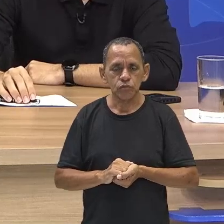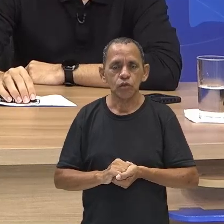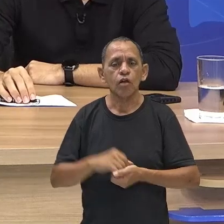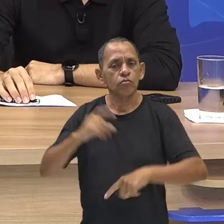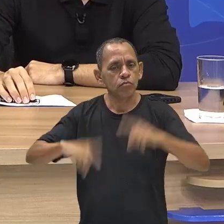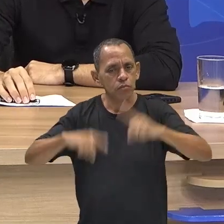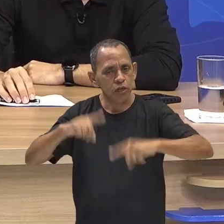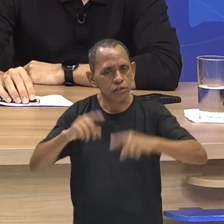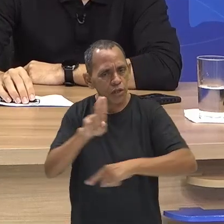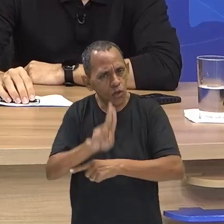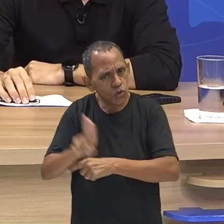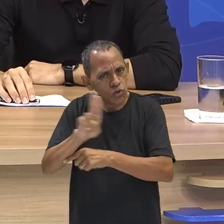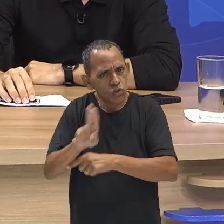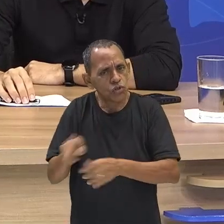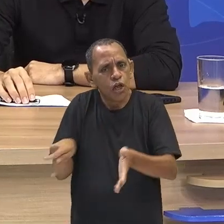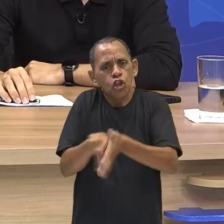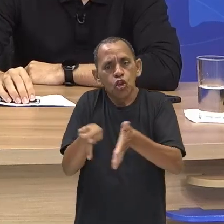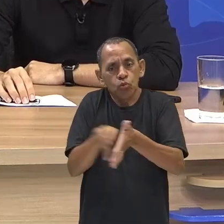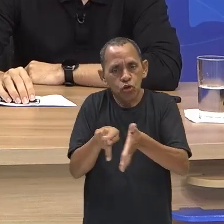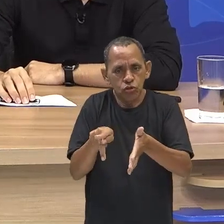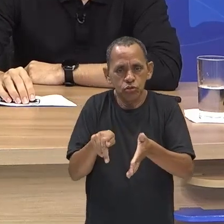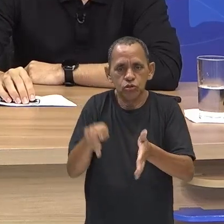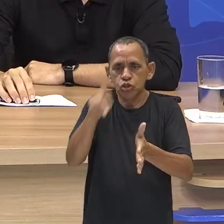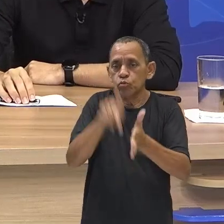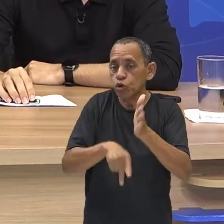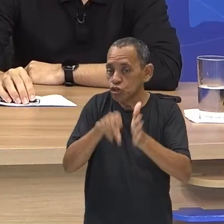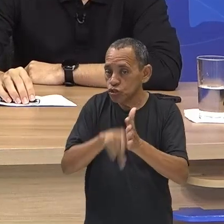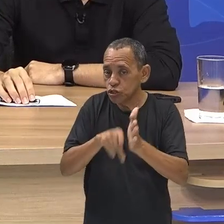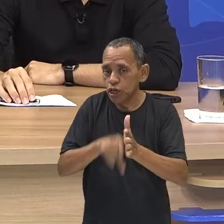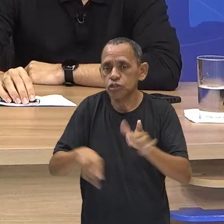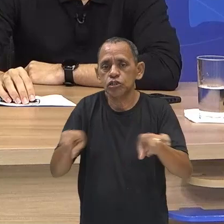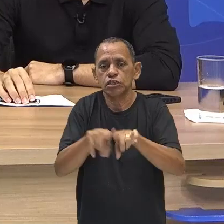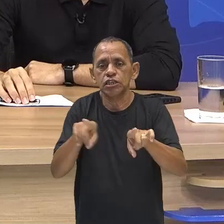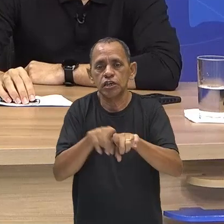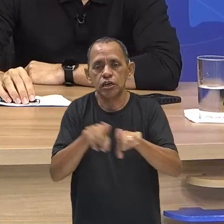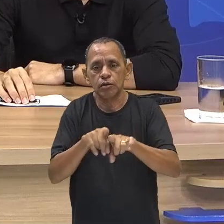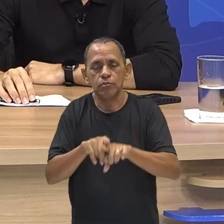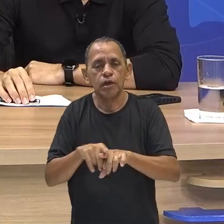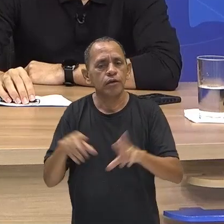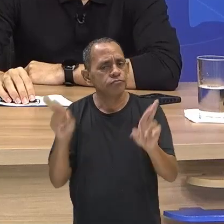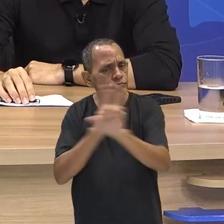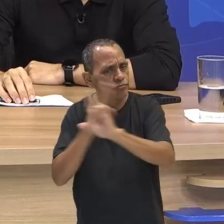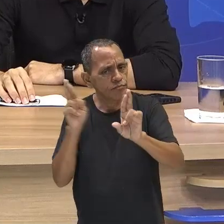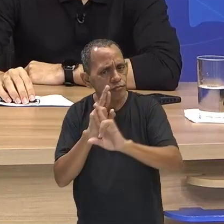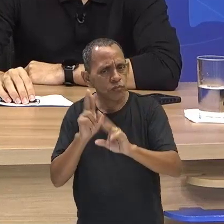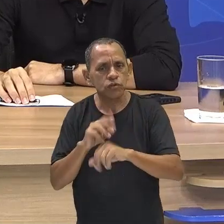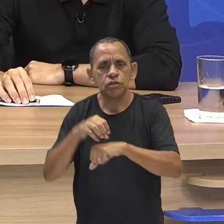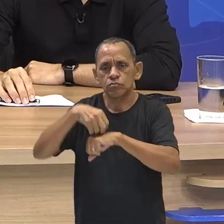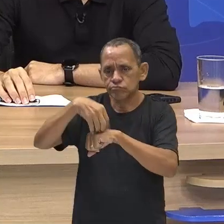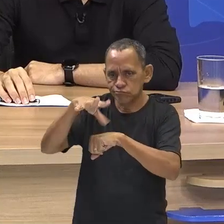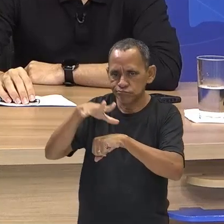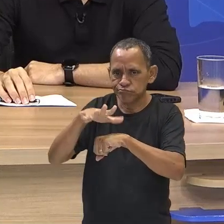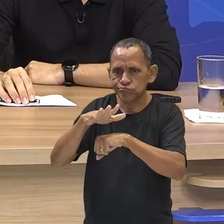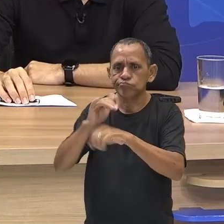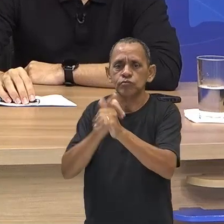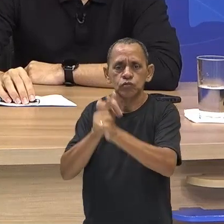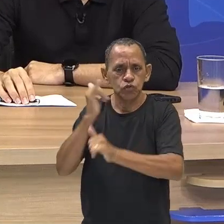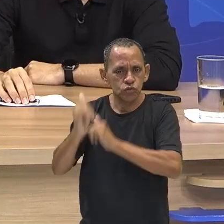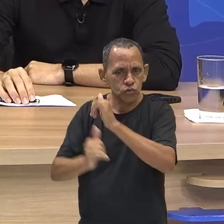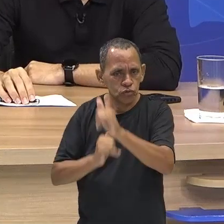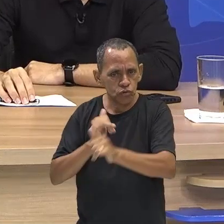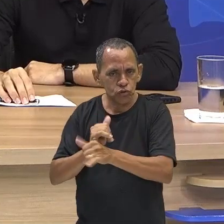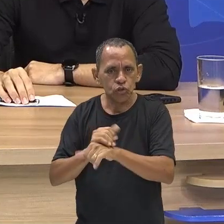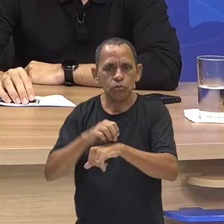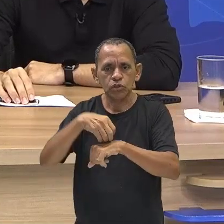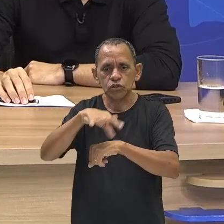são usados aí no projeto, né. E agora eu vou falar um pouquinho em relação à transmissão para vocês, tá bom? Eu trouxe para